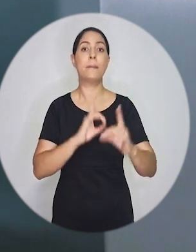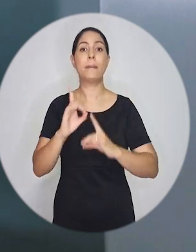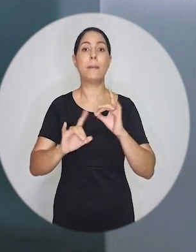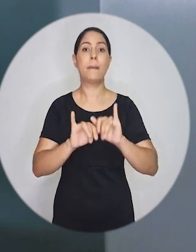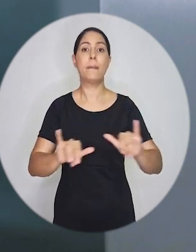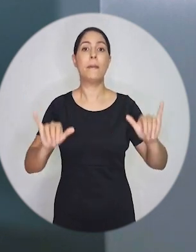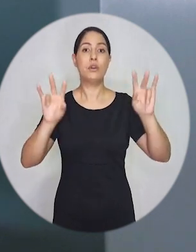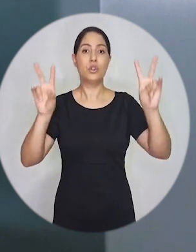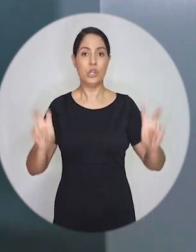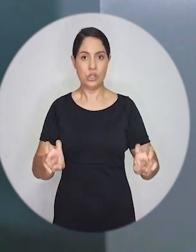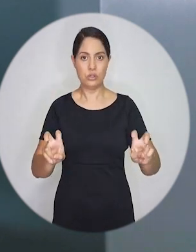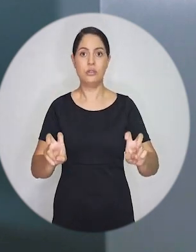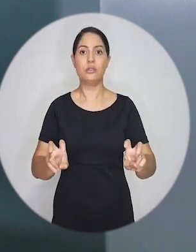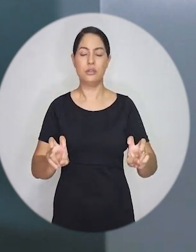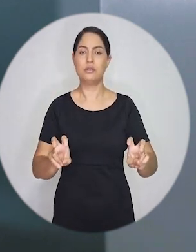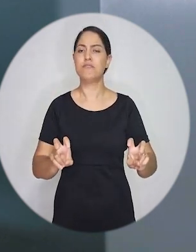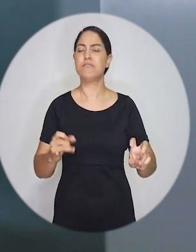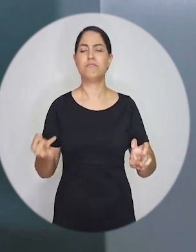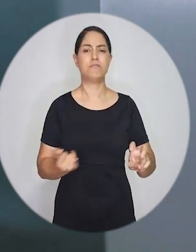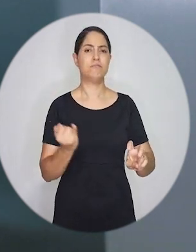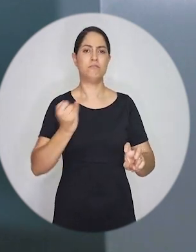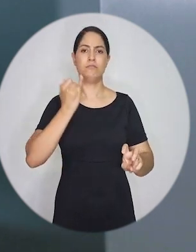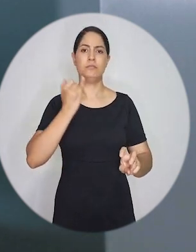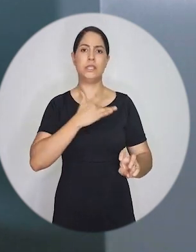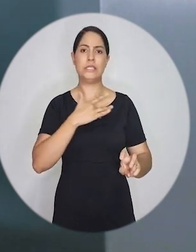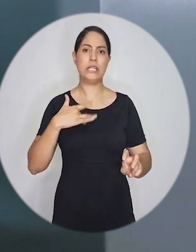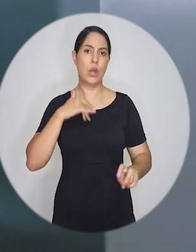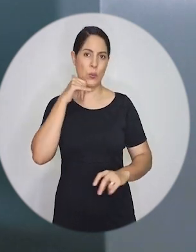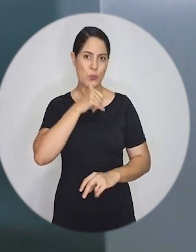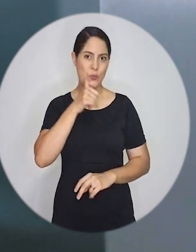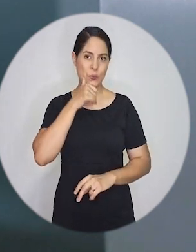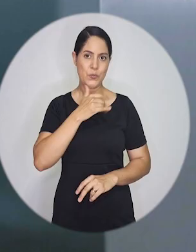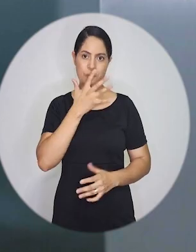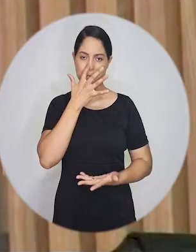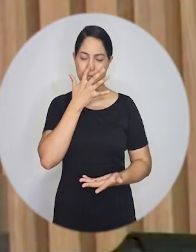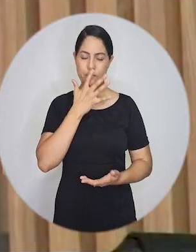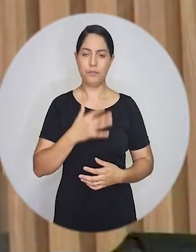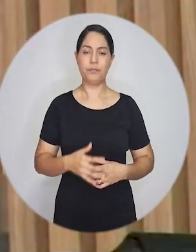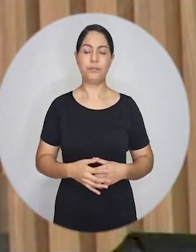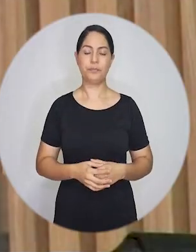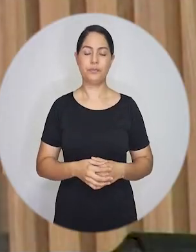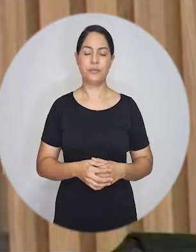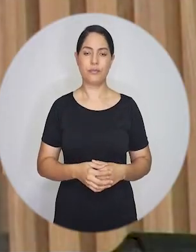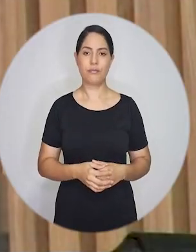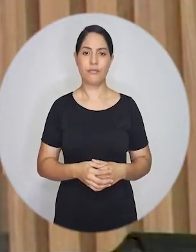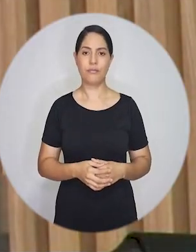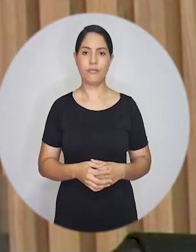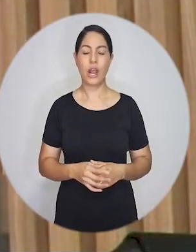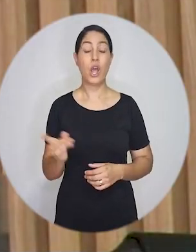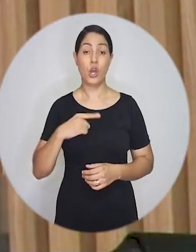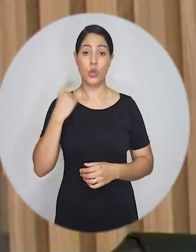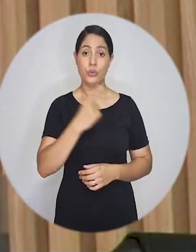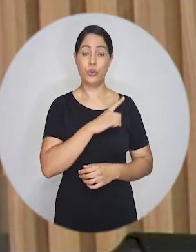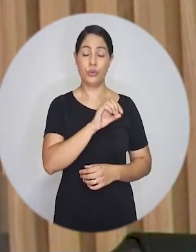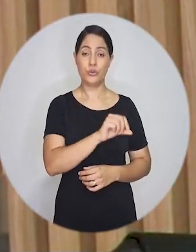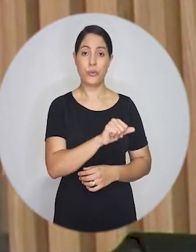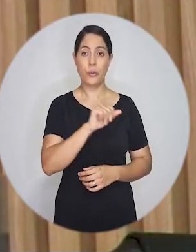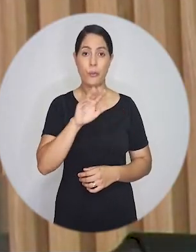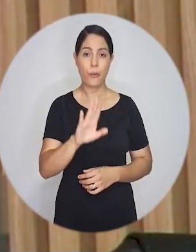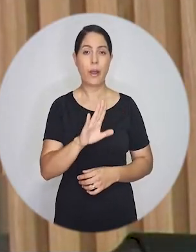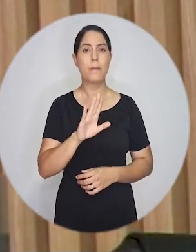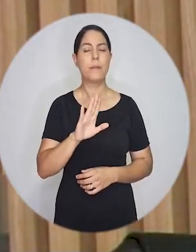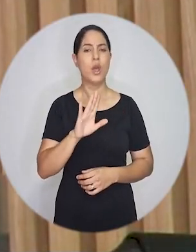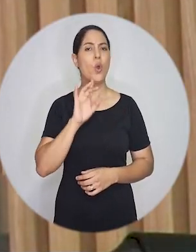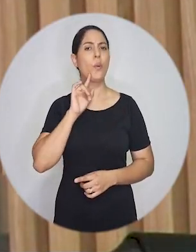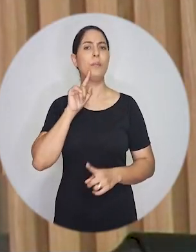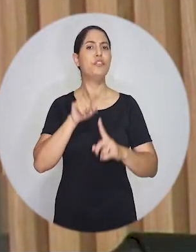Diálogos Essenciais, Empoderando a Saúde Feminina. Acompanhe. Uma das funções primordiais e essenciais da Ordem,